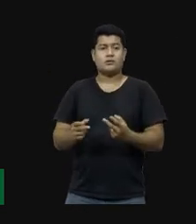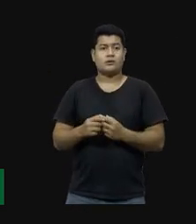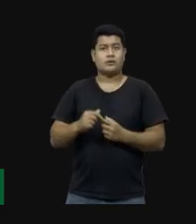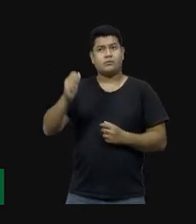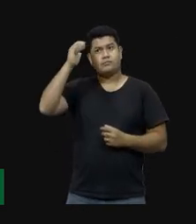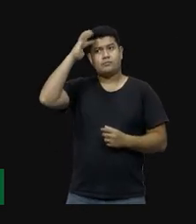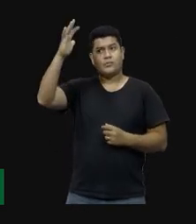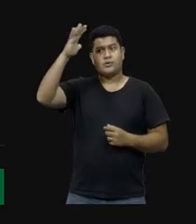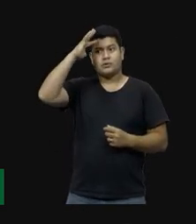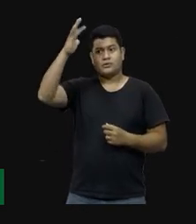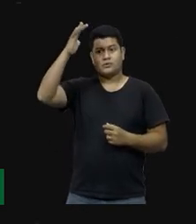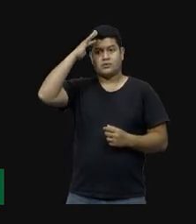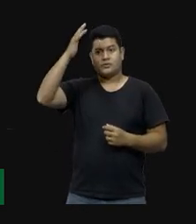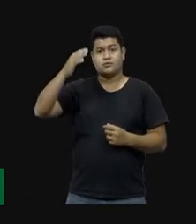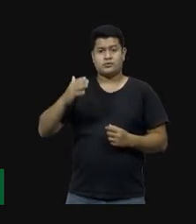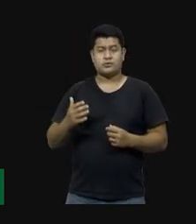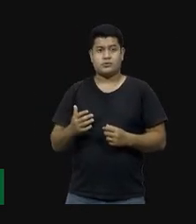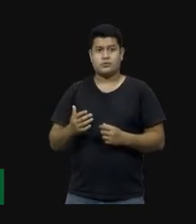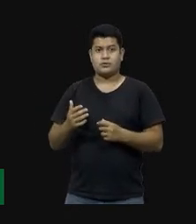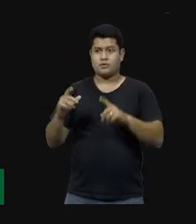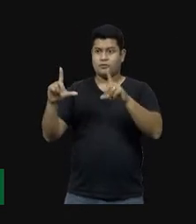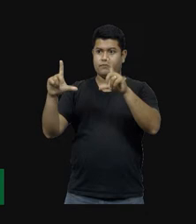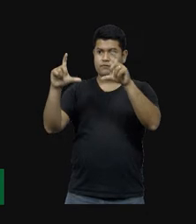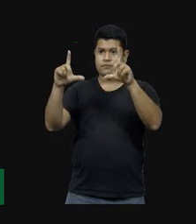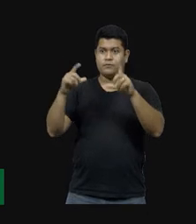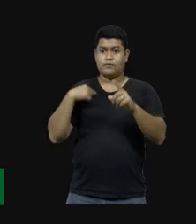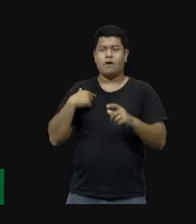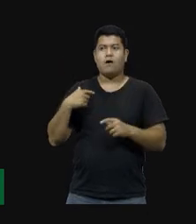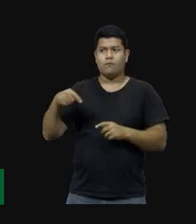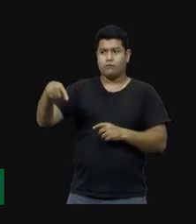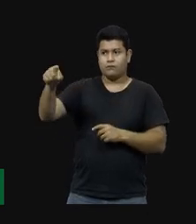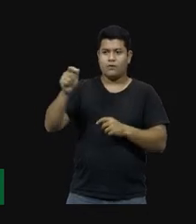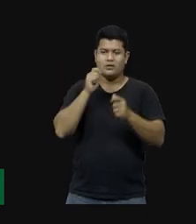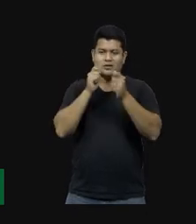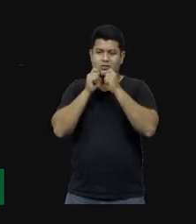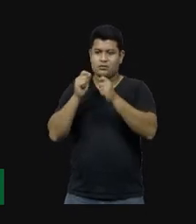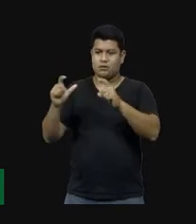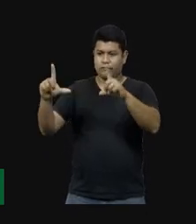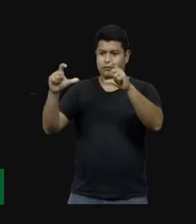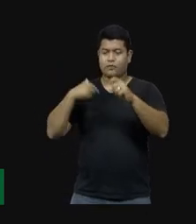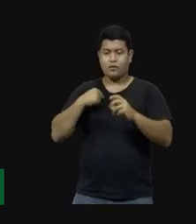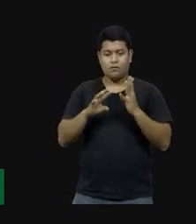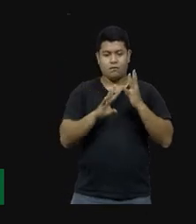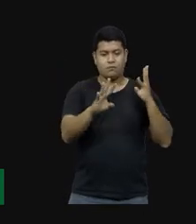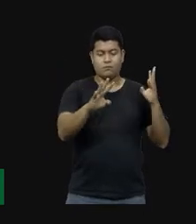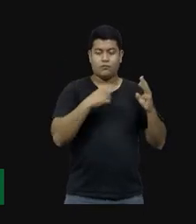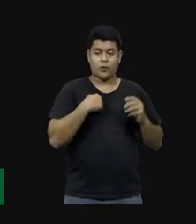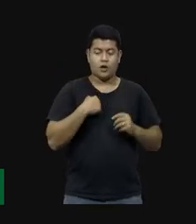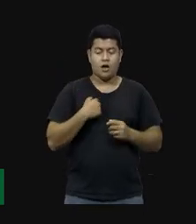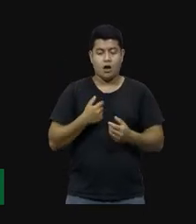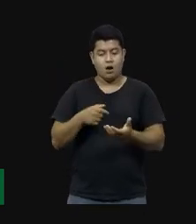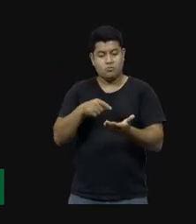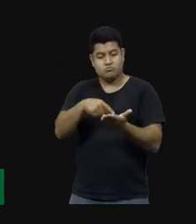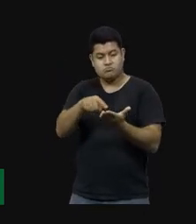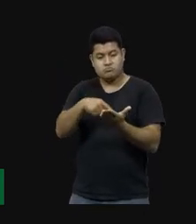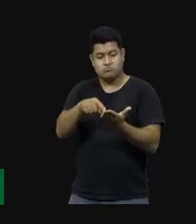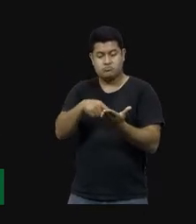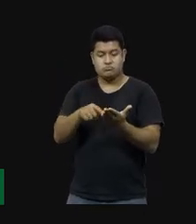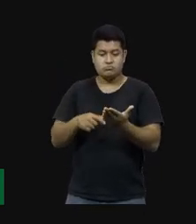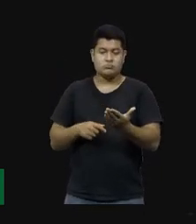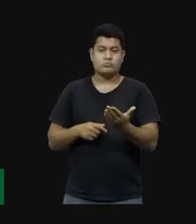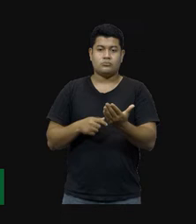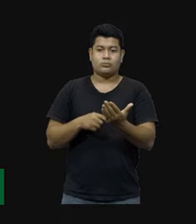né? Ele disse para o assessor, vai lá, faz uma foto, mostra eu aqui na fila, eu vou fazer de conta que eu estou no